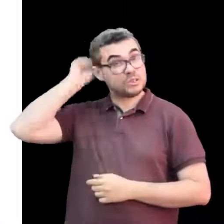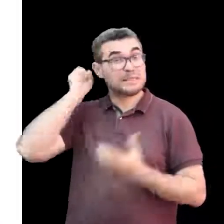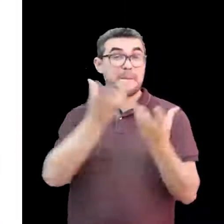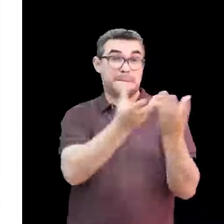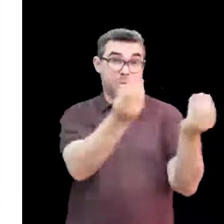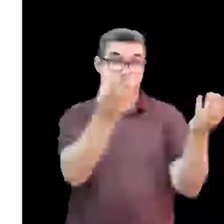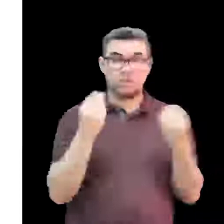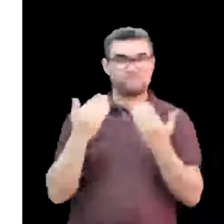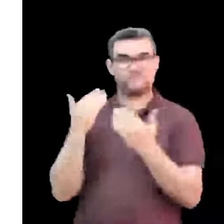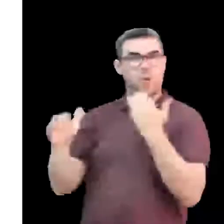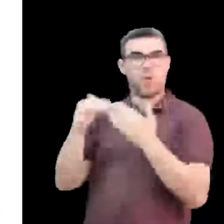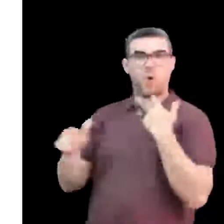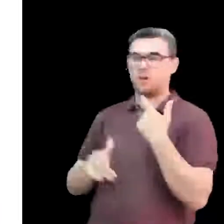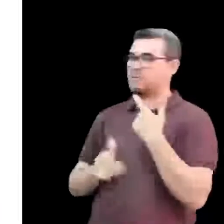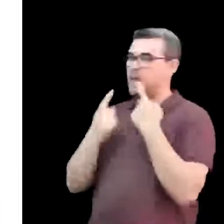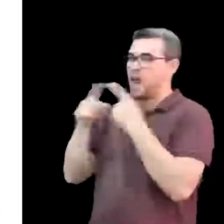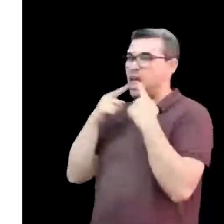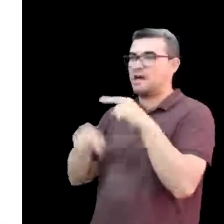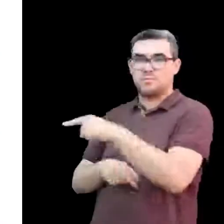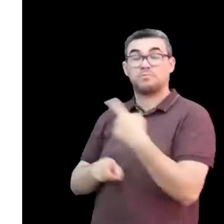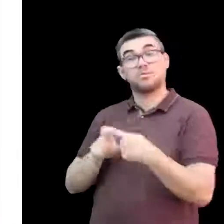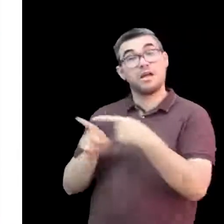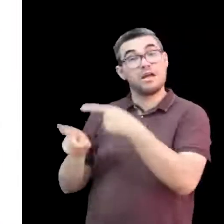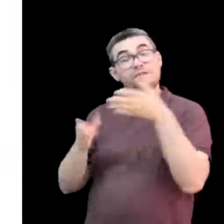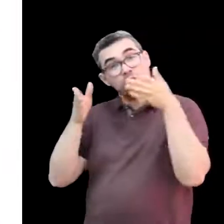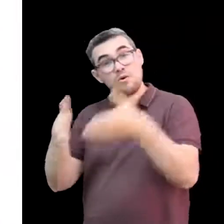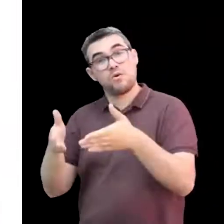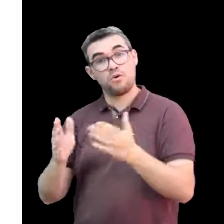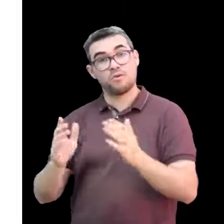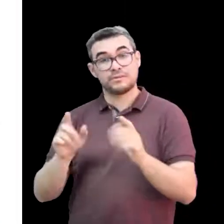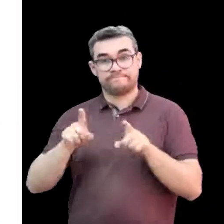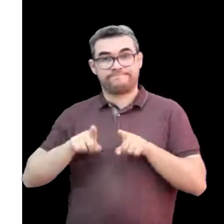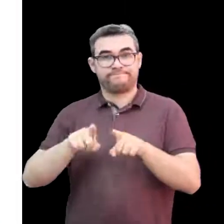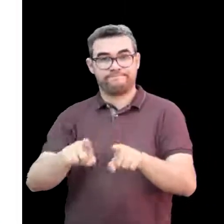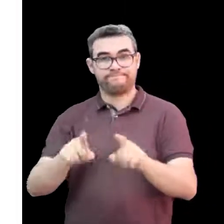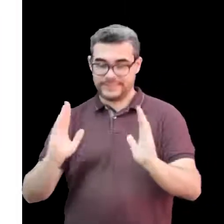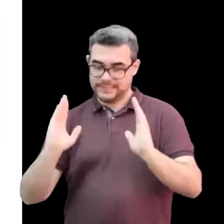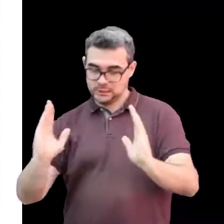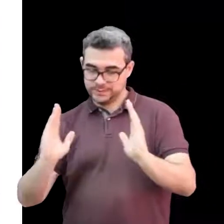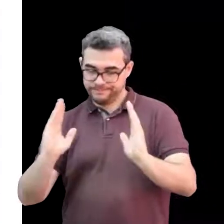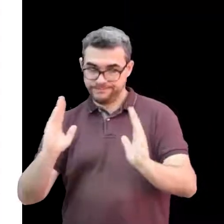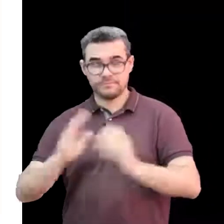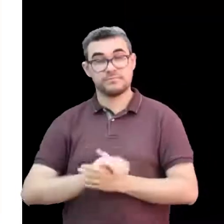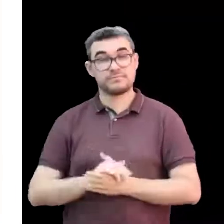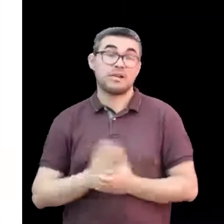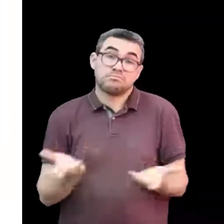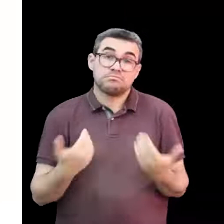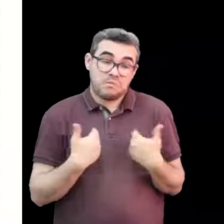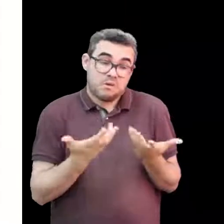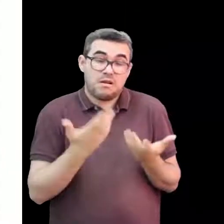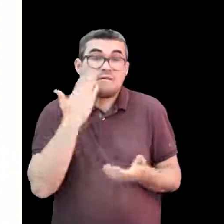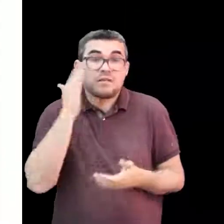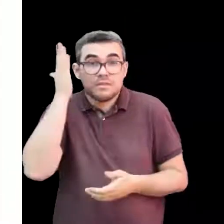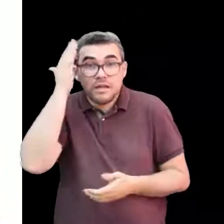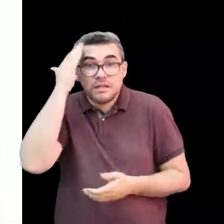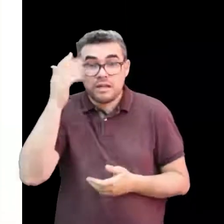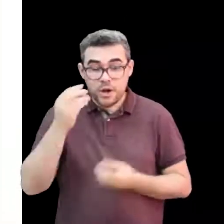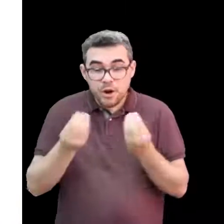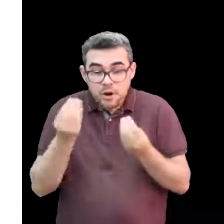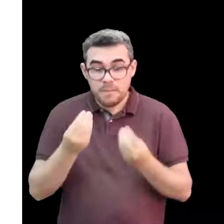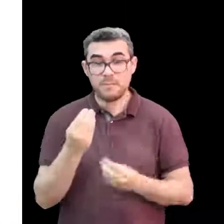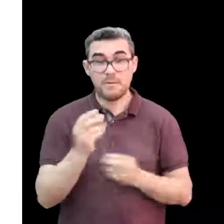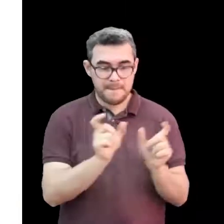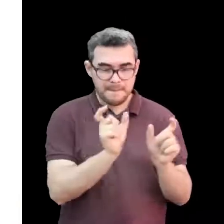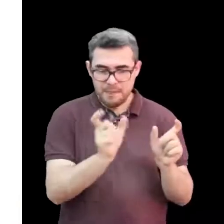porque focou na sincronia. Eu queria era entender as relações dos signos, uns com os outros, dentro